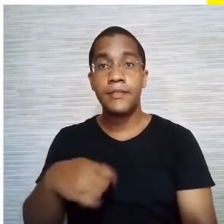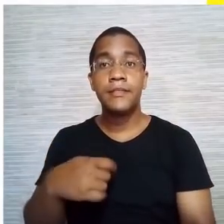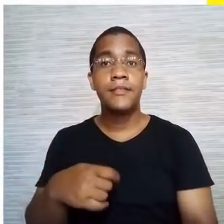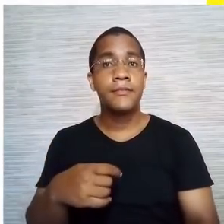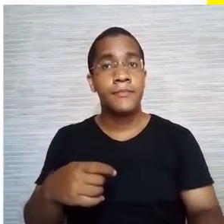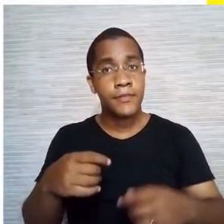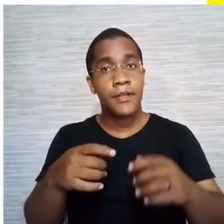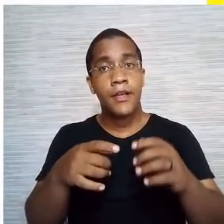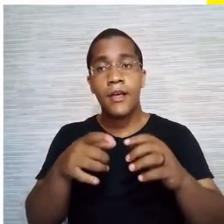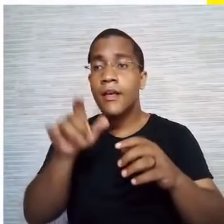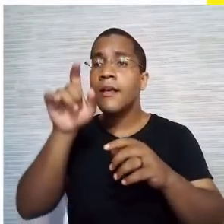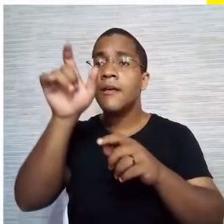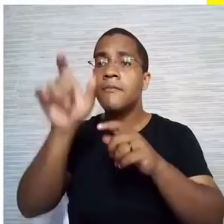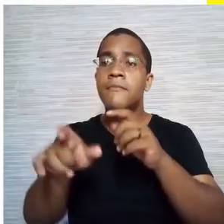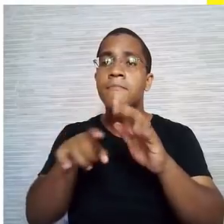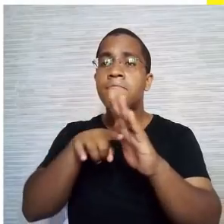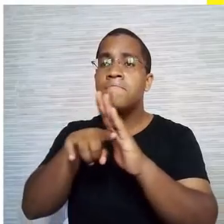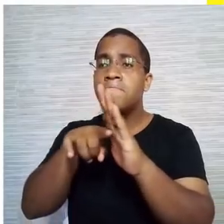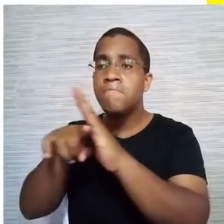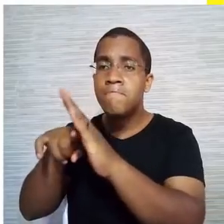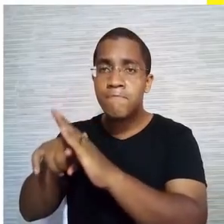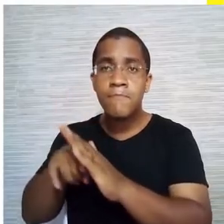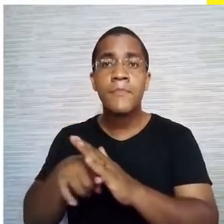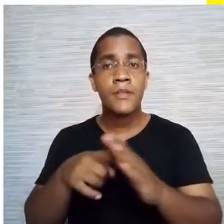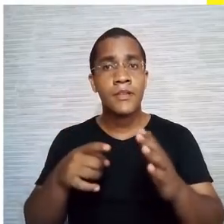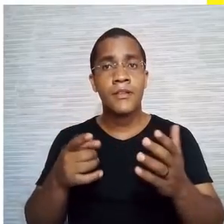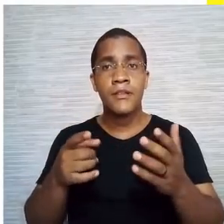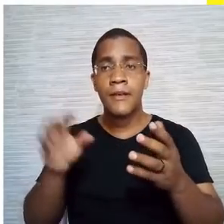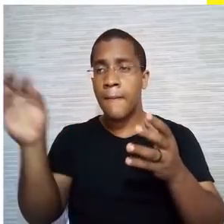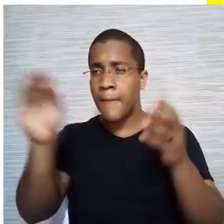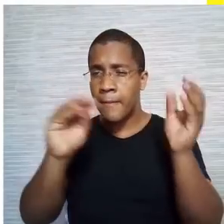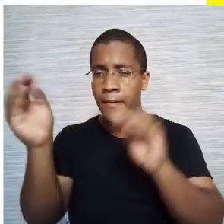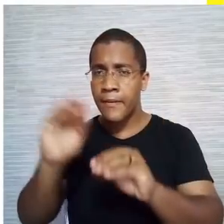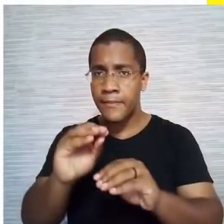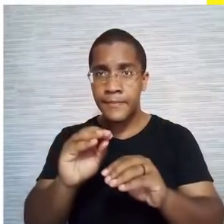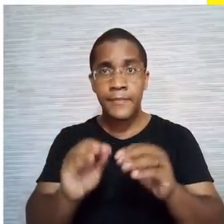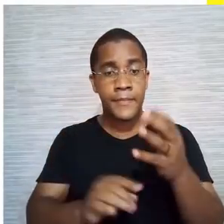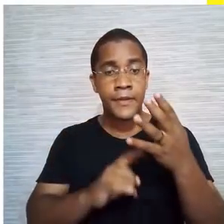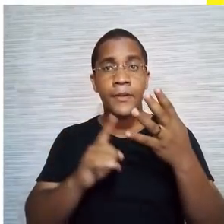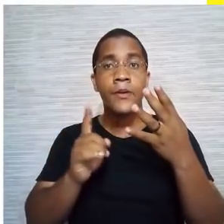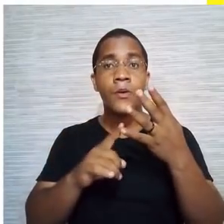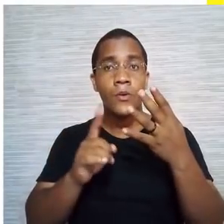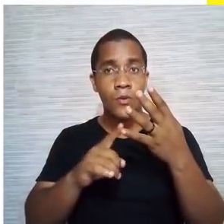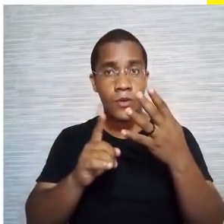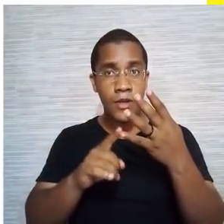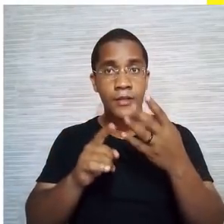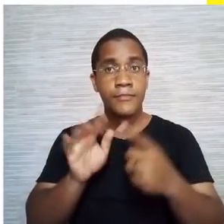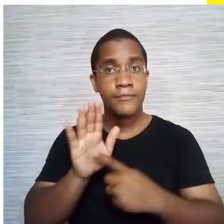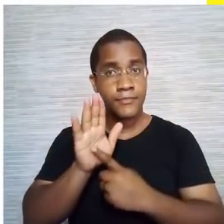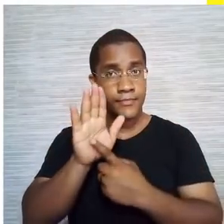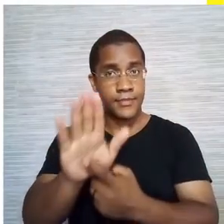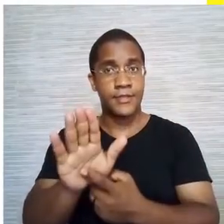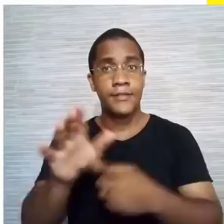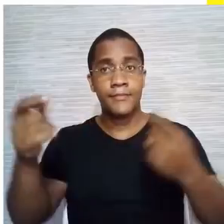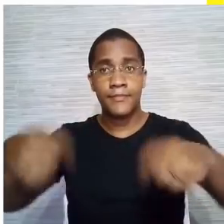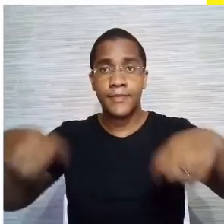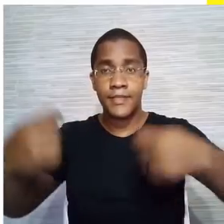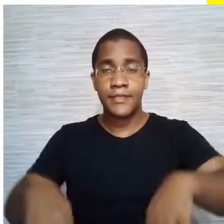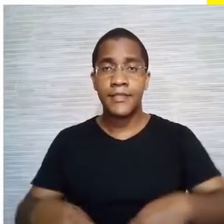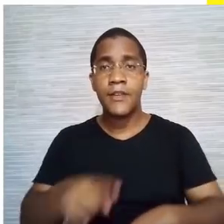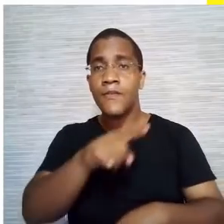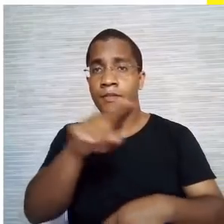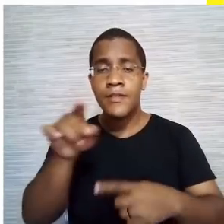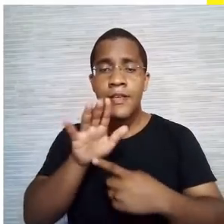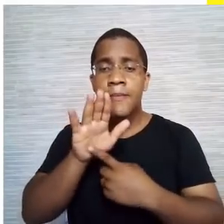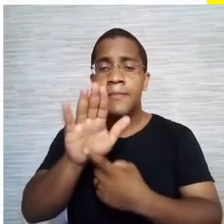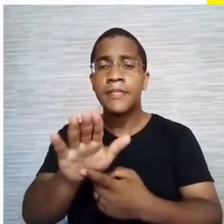Terceiro, você vai às fontes, vai pesquisar, vai coletar dados. Quarto, a apresentação, quando você vai